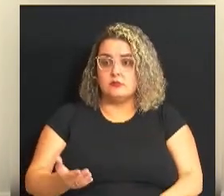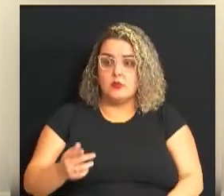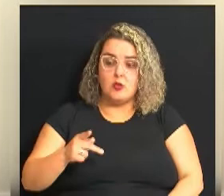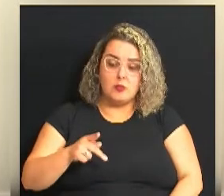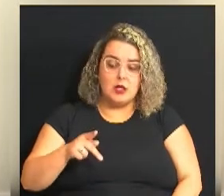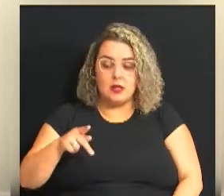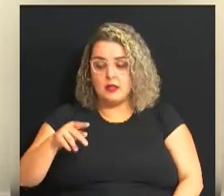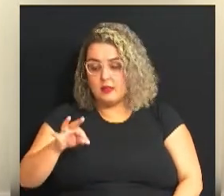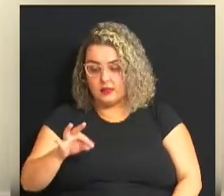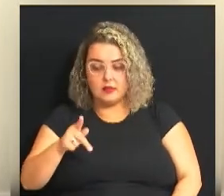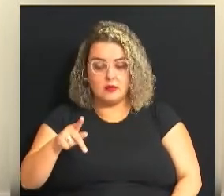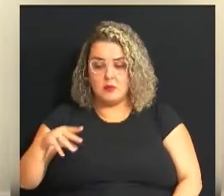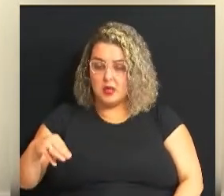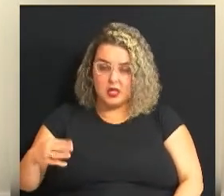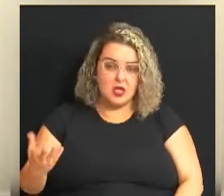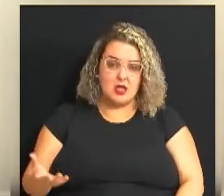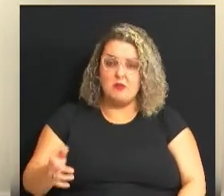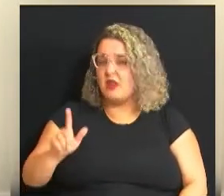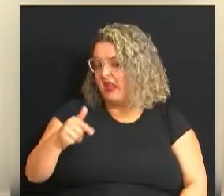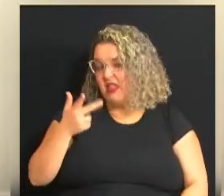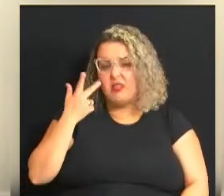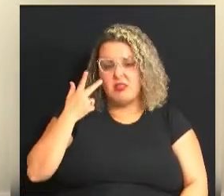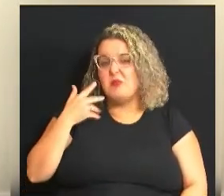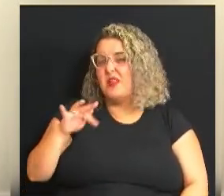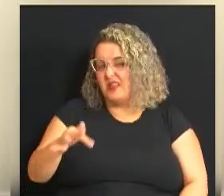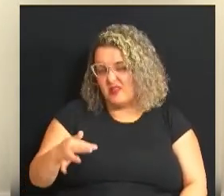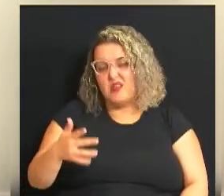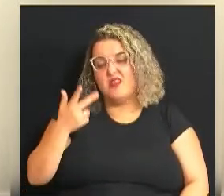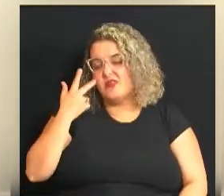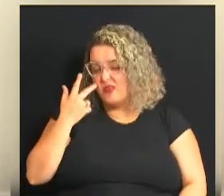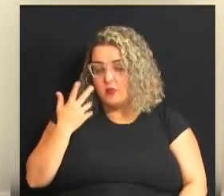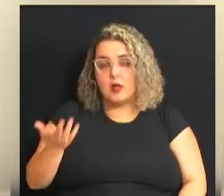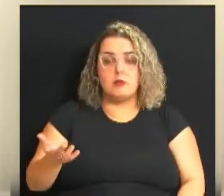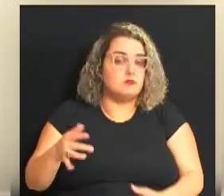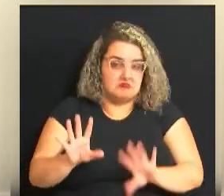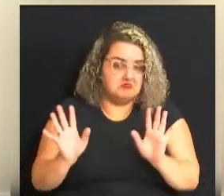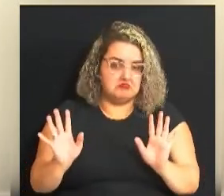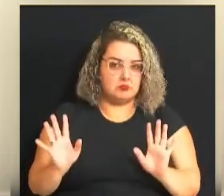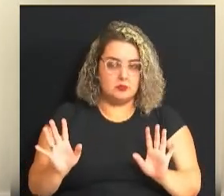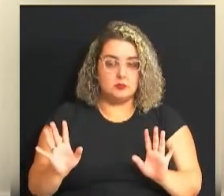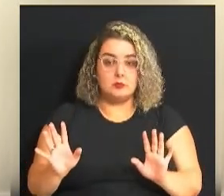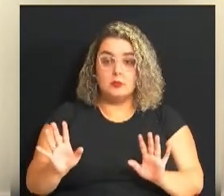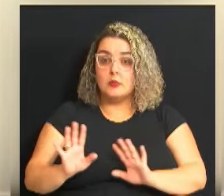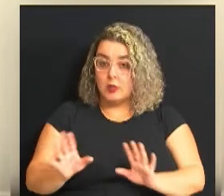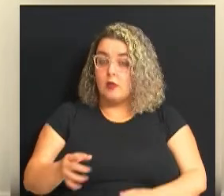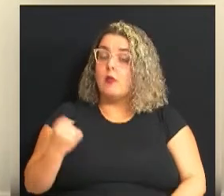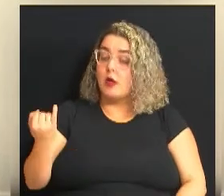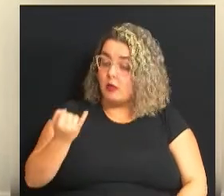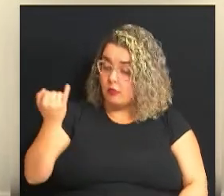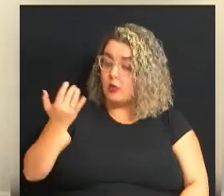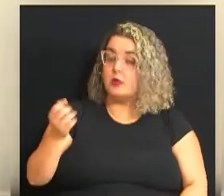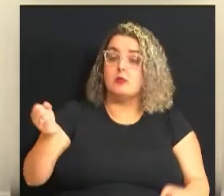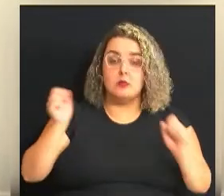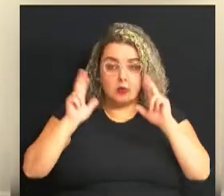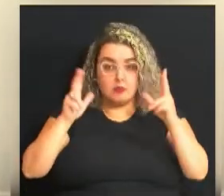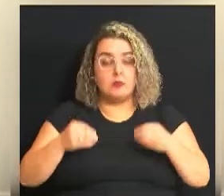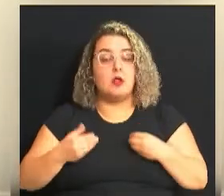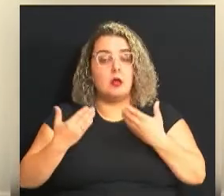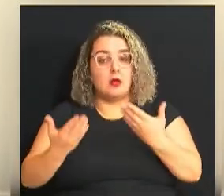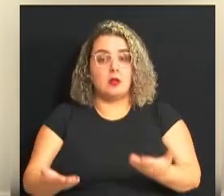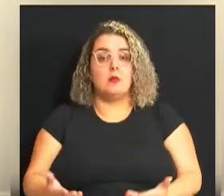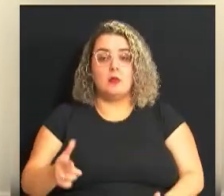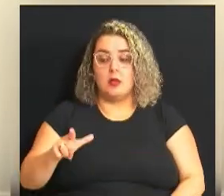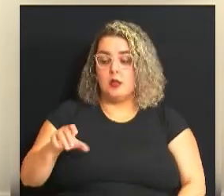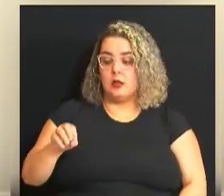pré-menstrual, é assim mesmo, dói e fica por isso mesmo. Então é fundamental, e aqui o alerta foi trazido pela Lourdes,